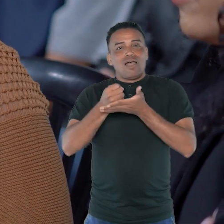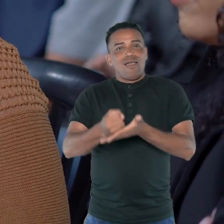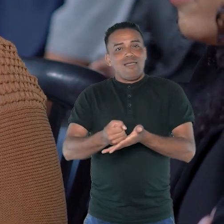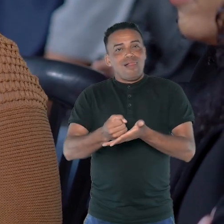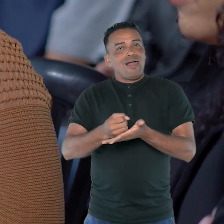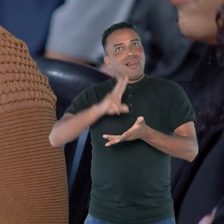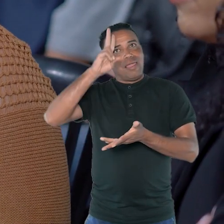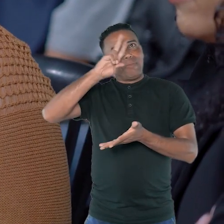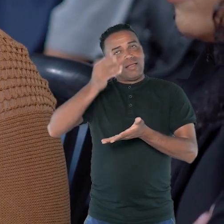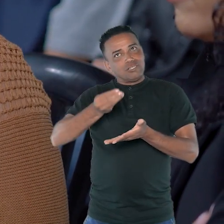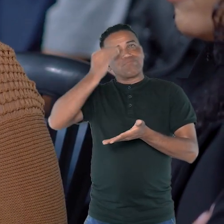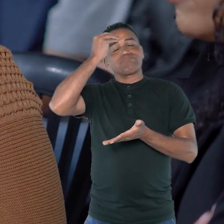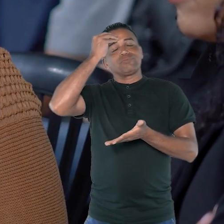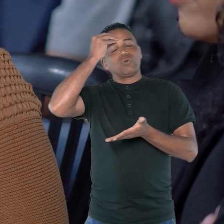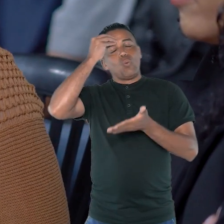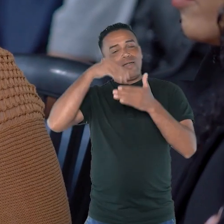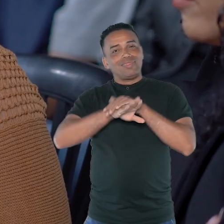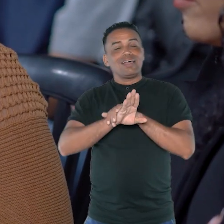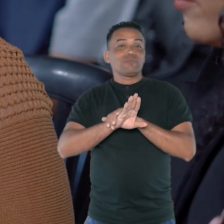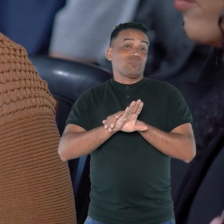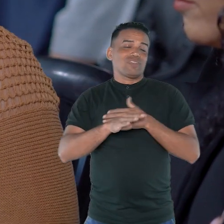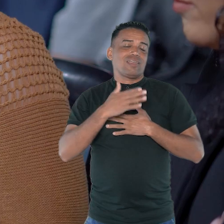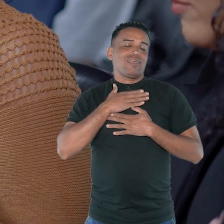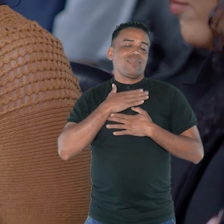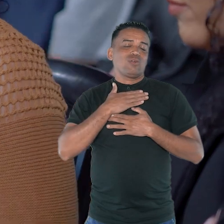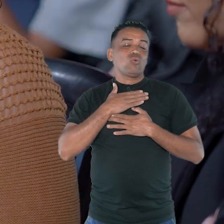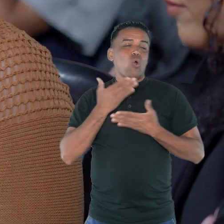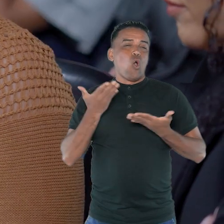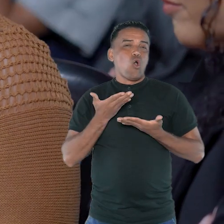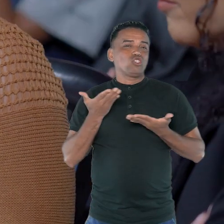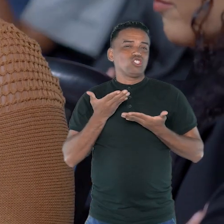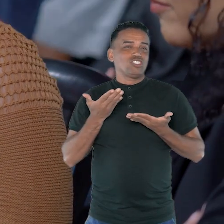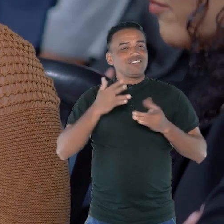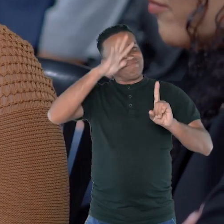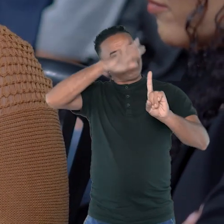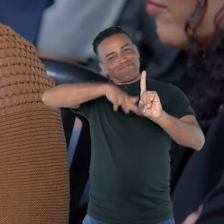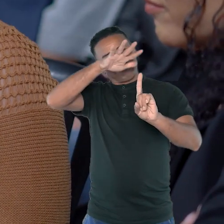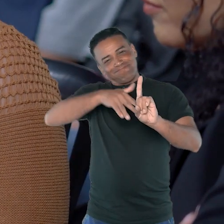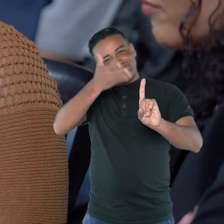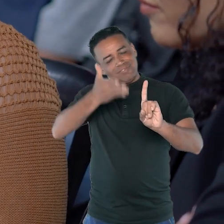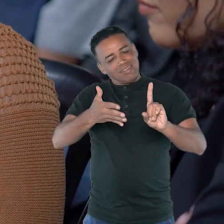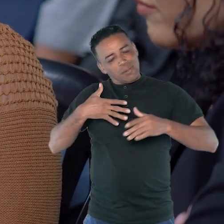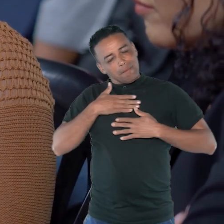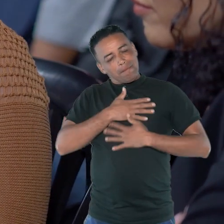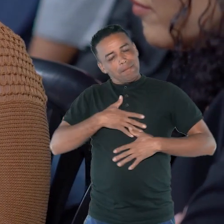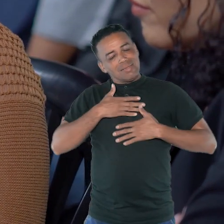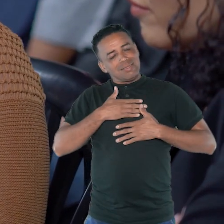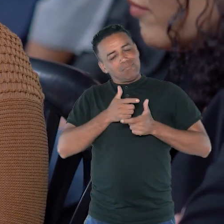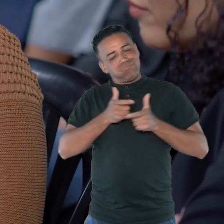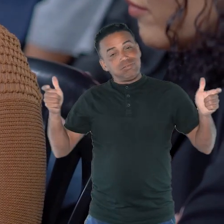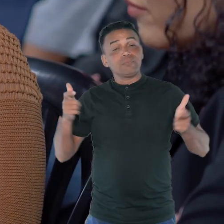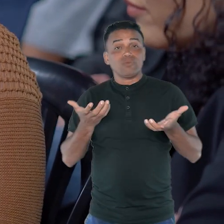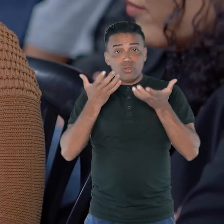memória, né? Então, você ganhou uma fã hoje, né? um prazer imenso. E gostaria de fazer